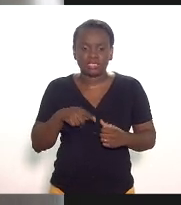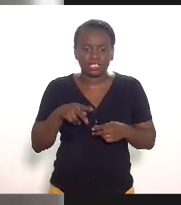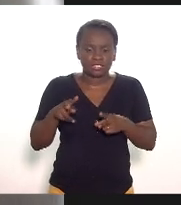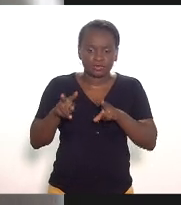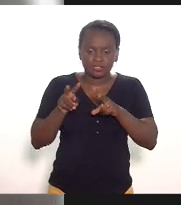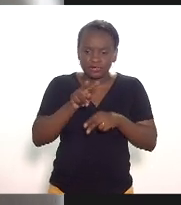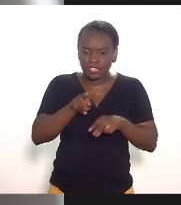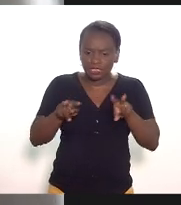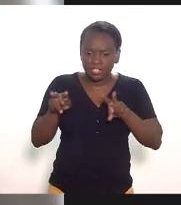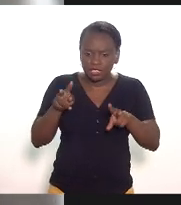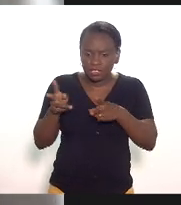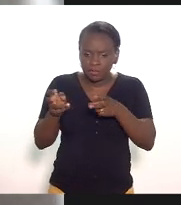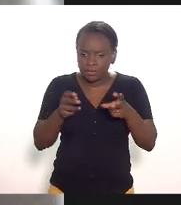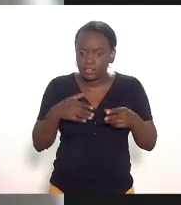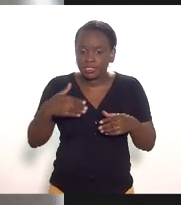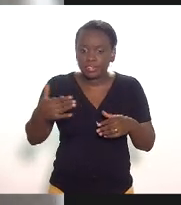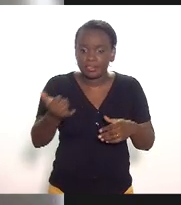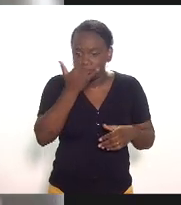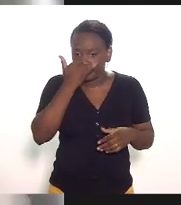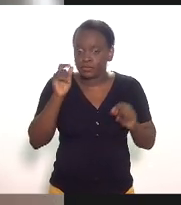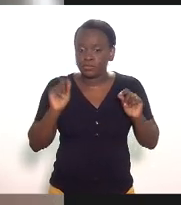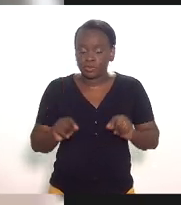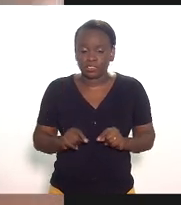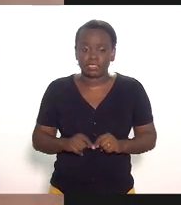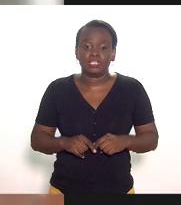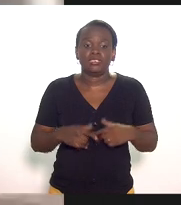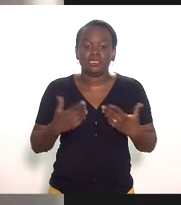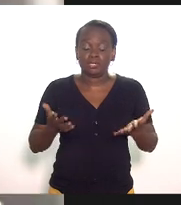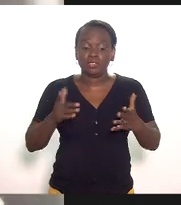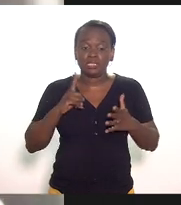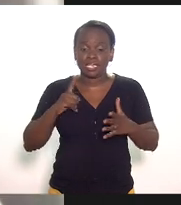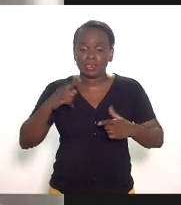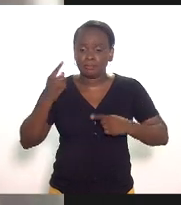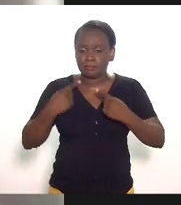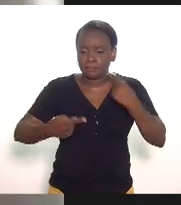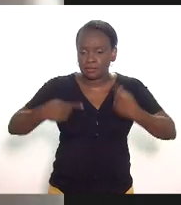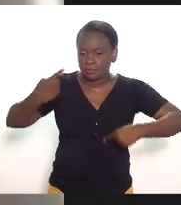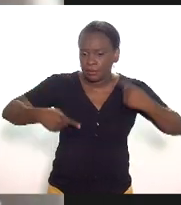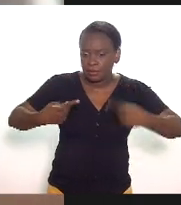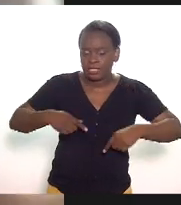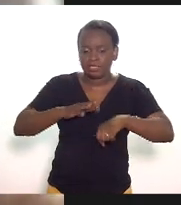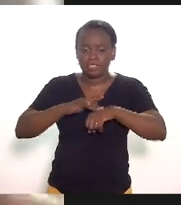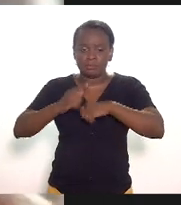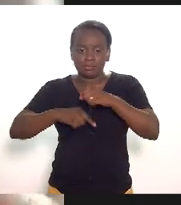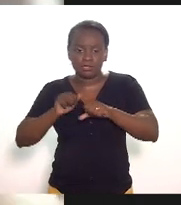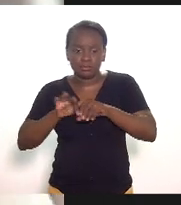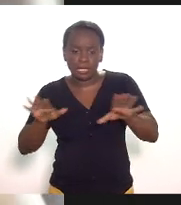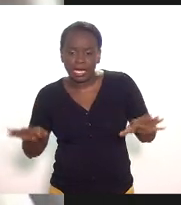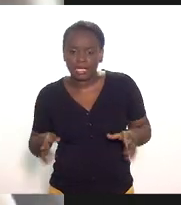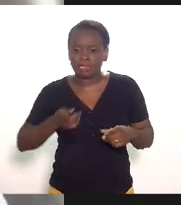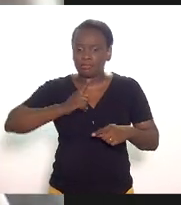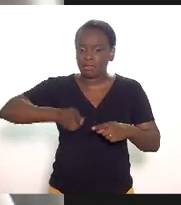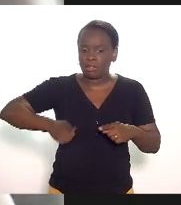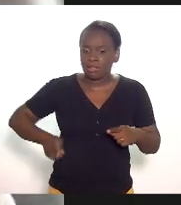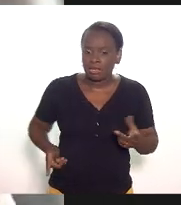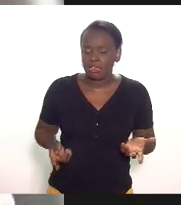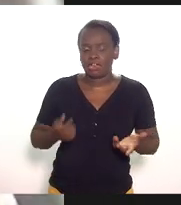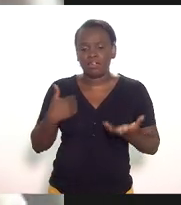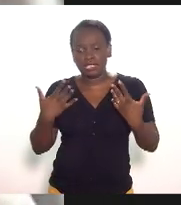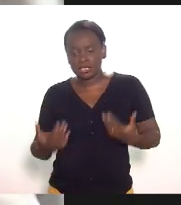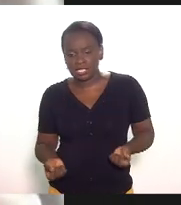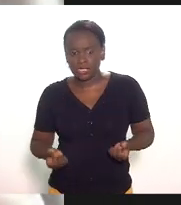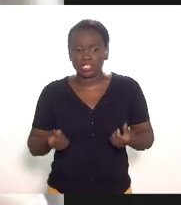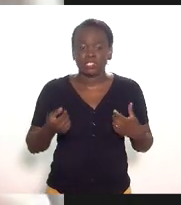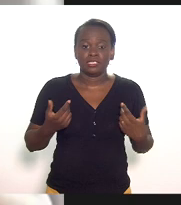observando aqui exatamente as consequências. Em meio a toda essa discussão da pandemia, de negacionismo, de não